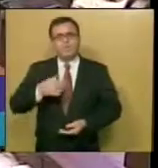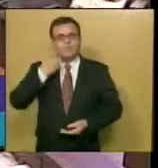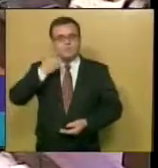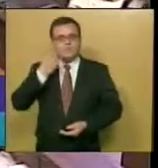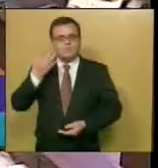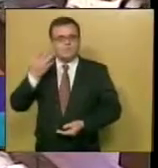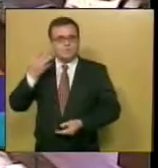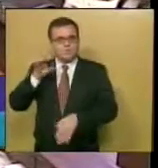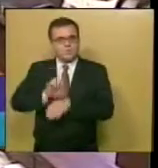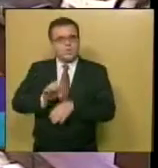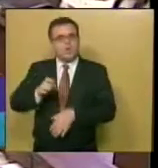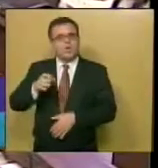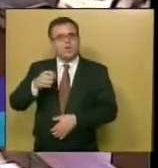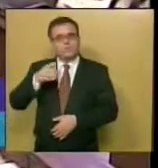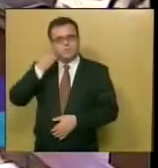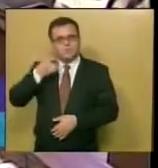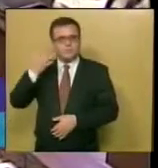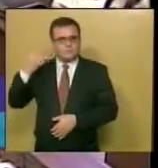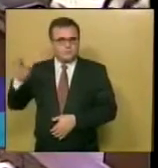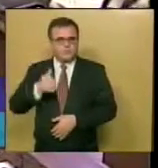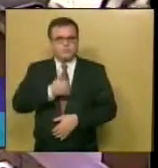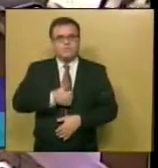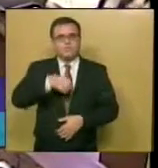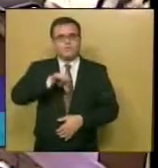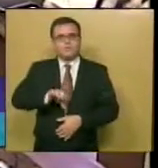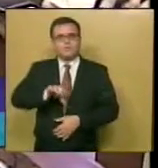em 1954